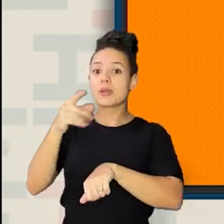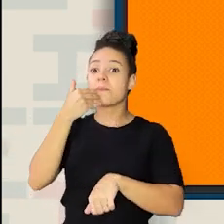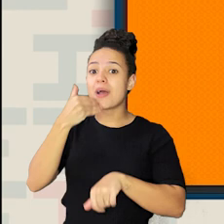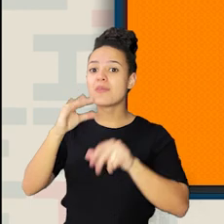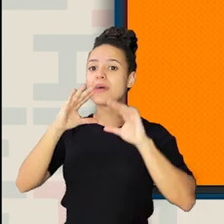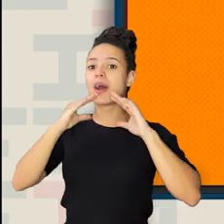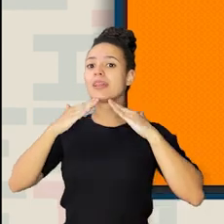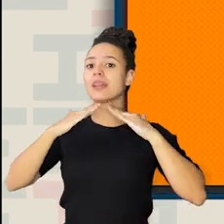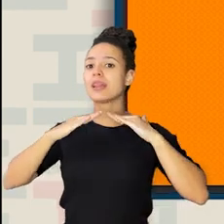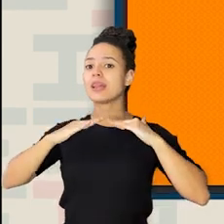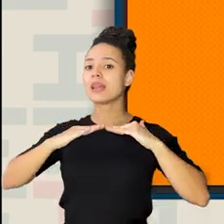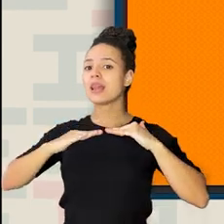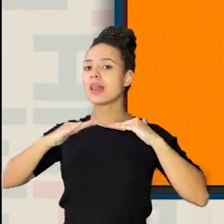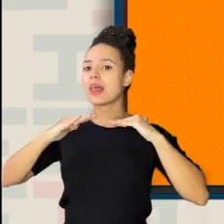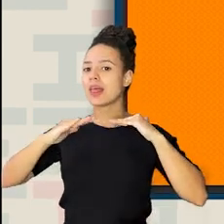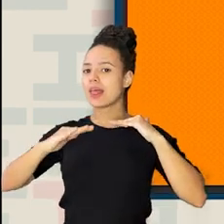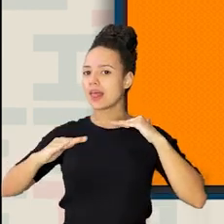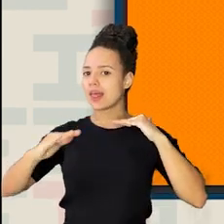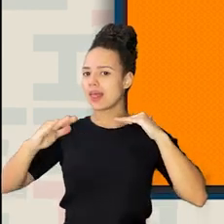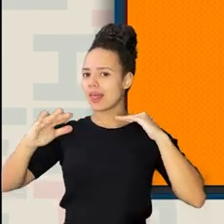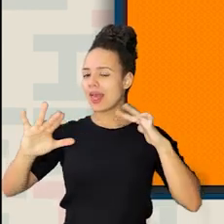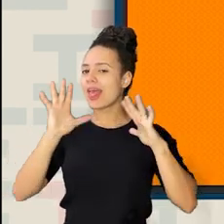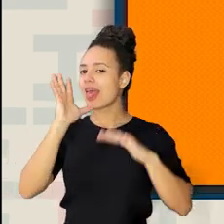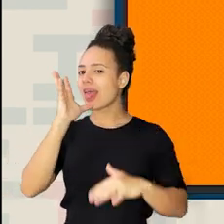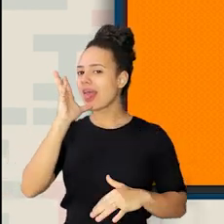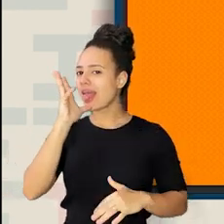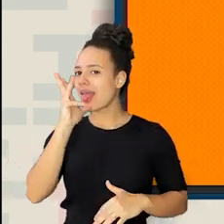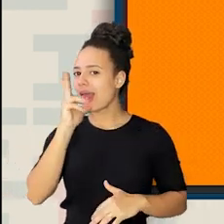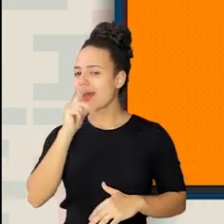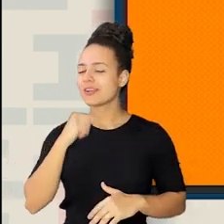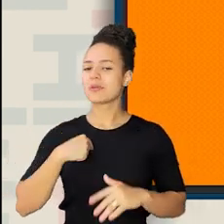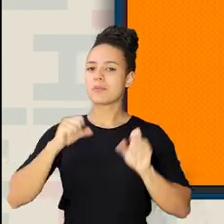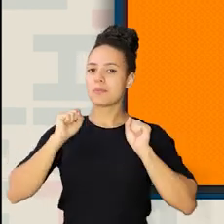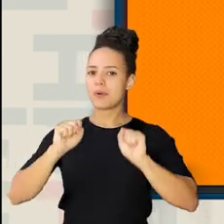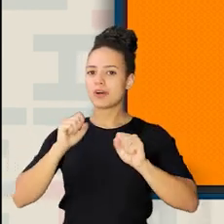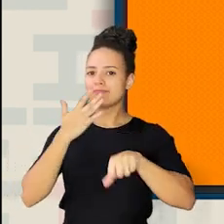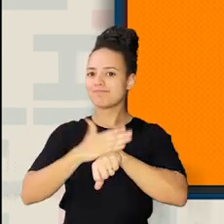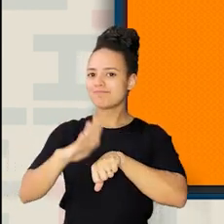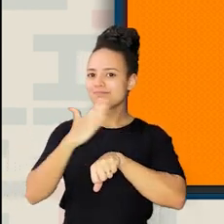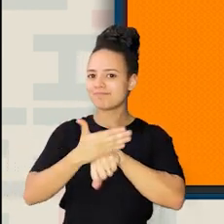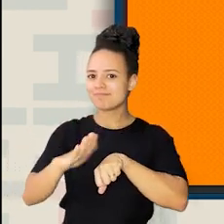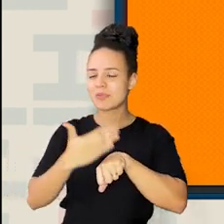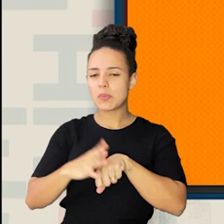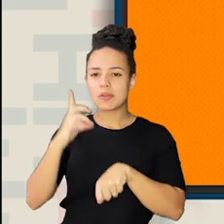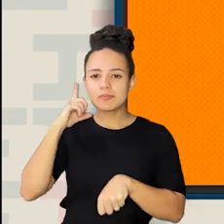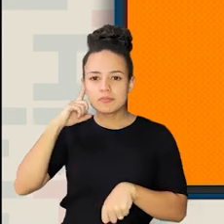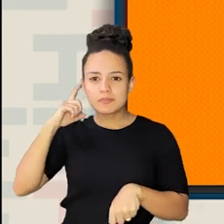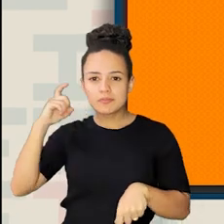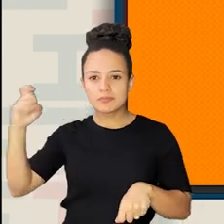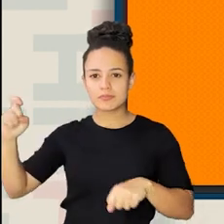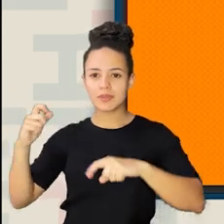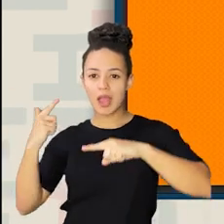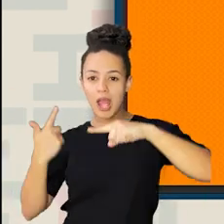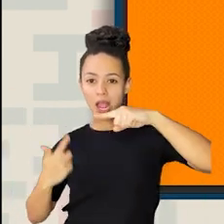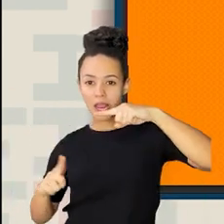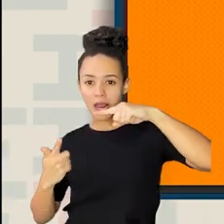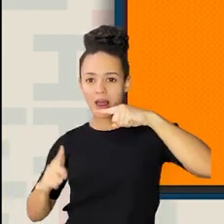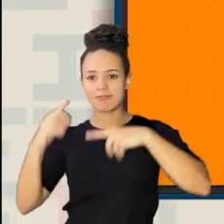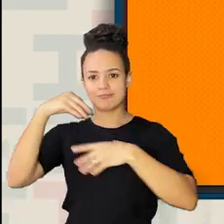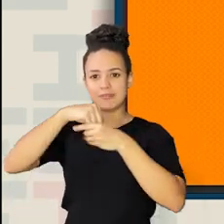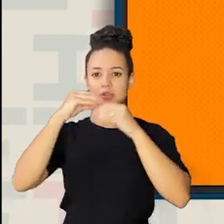né? E aí você pode trabalhar também expressão, né? Isso é muito bom para desenvolver a sonoridade das notas graves na